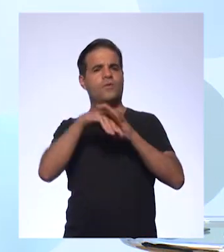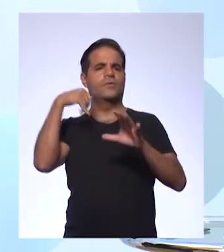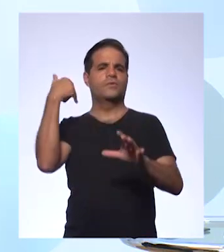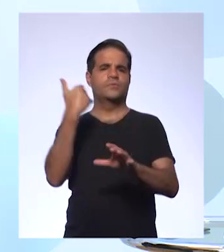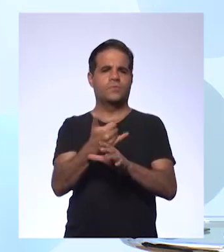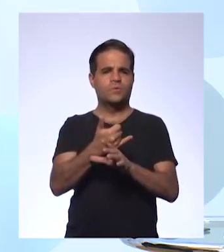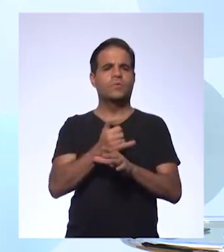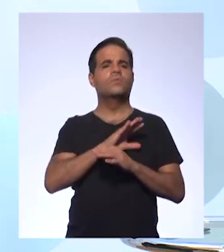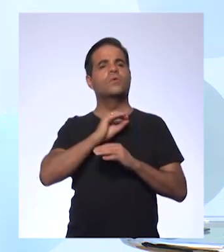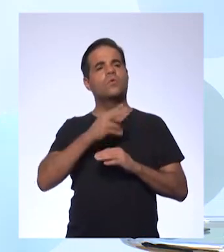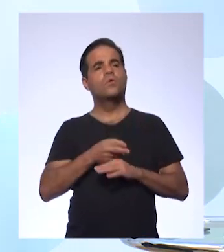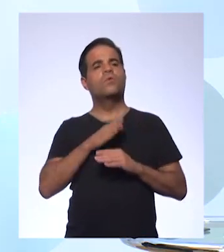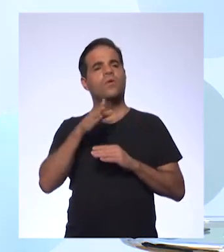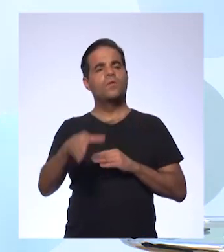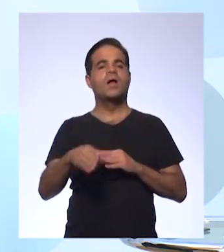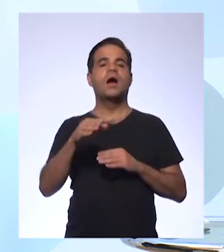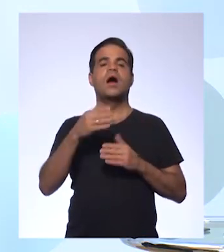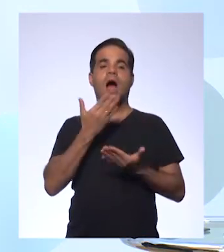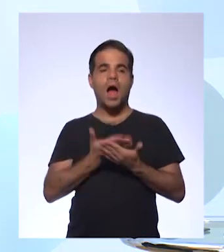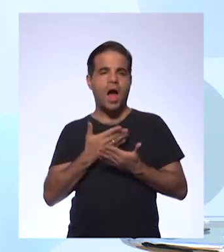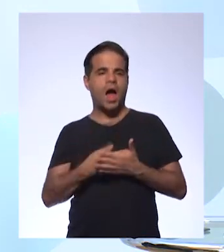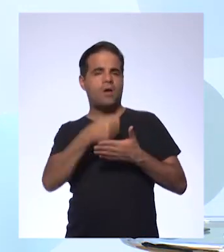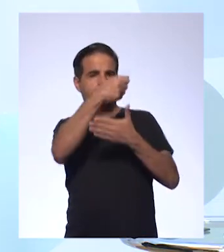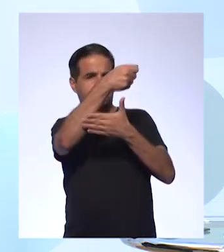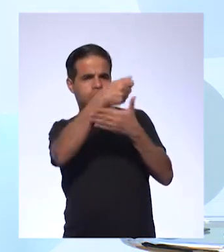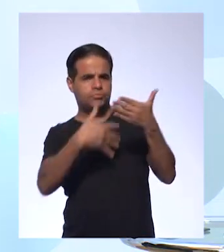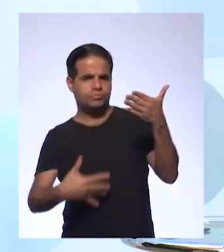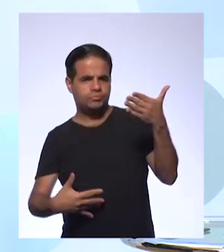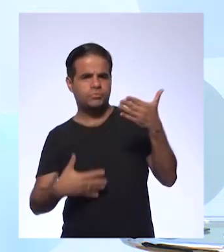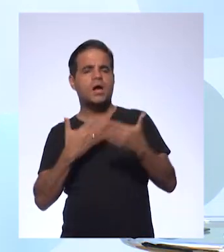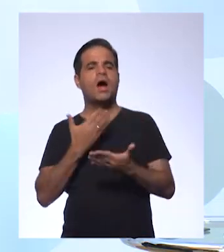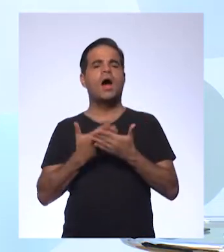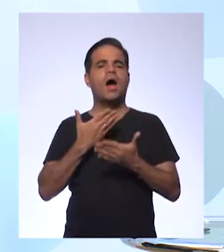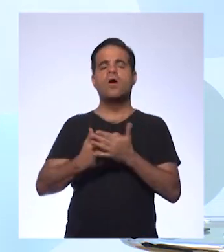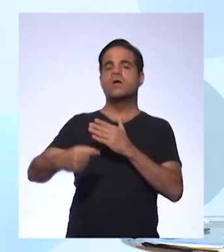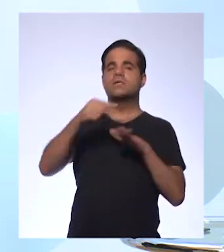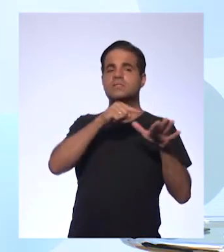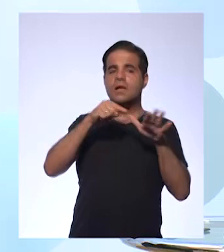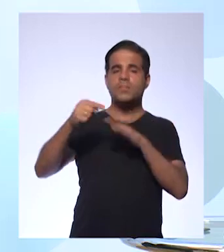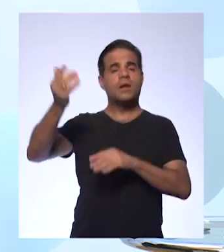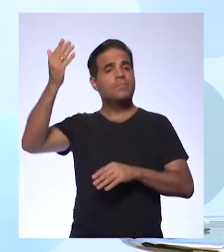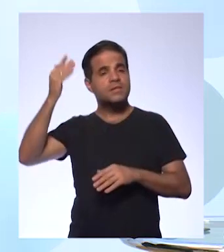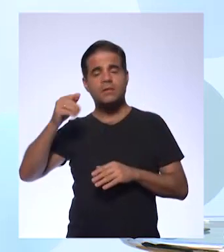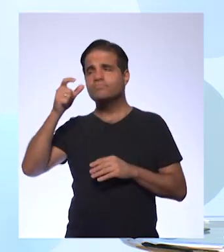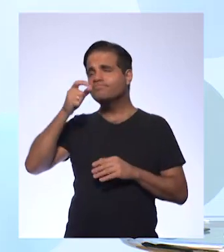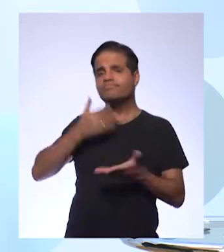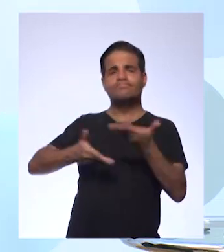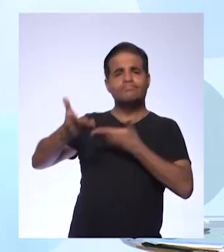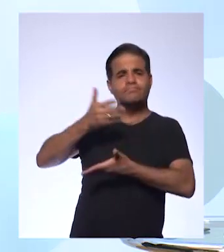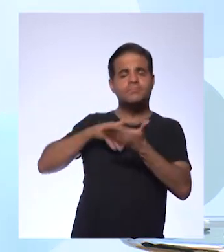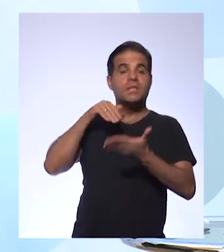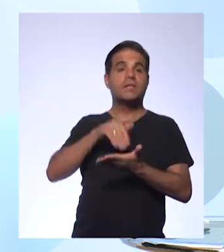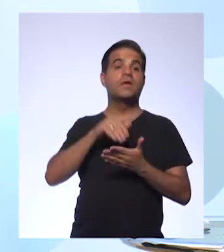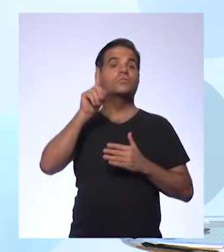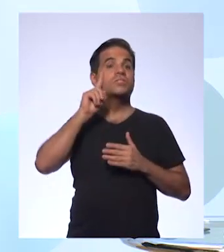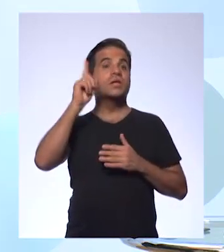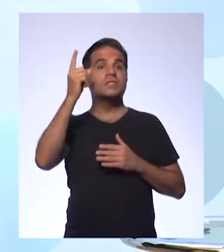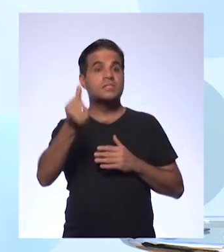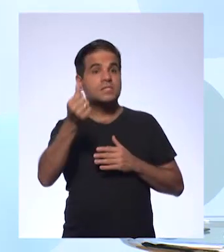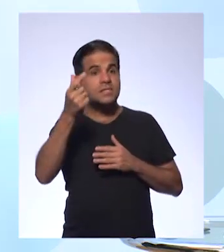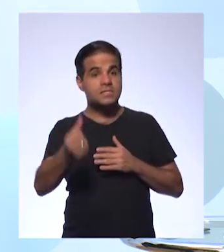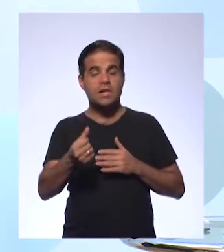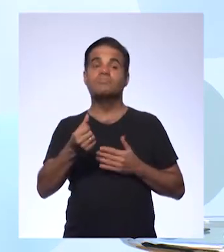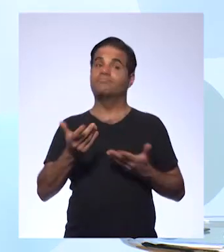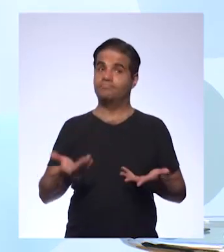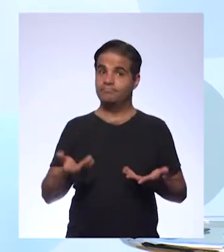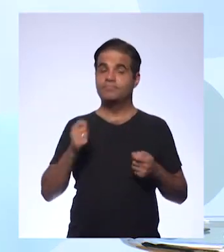YouTube ou vai lá no nosso acervo de aulas, procure a aula da semana passada, para você se inteirar, porque você tem até o dia 16